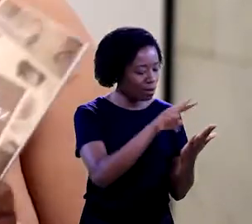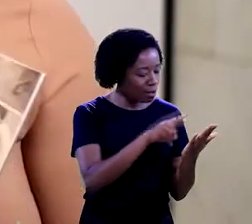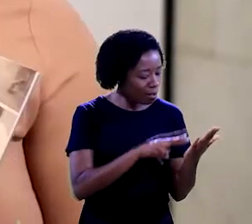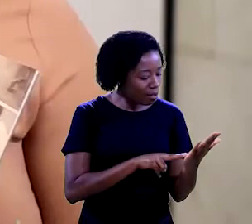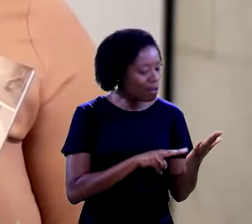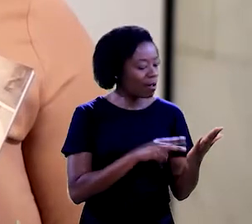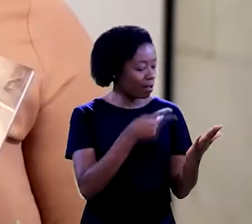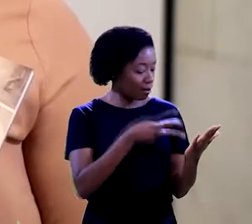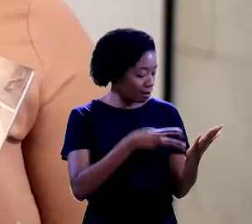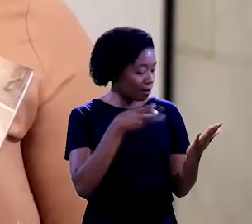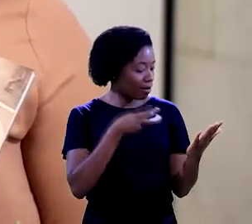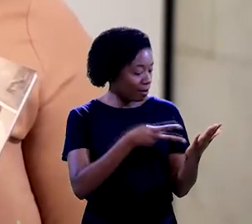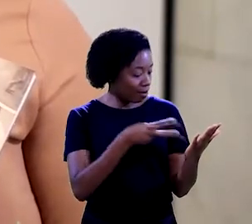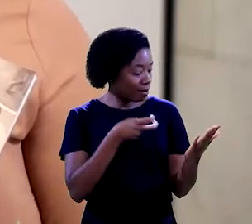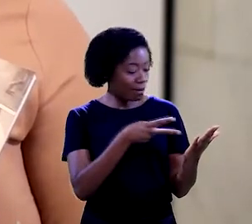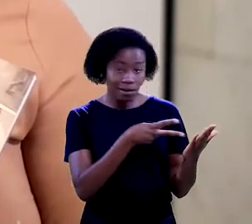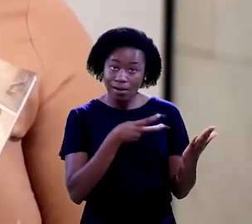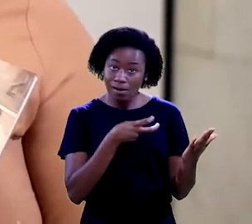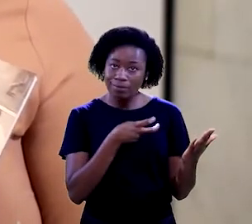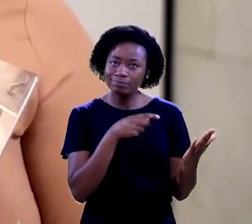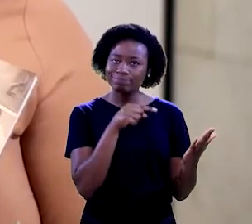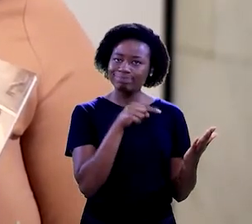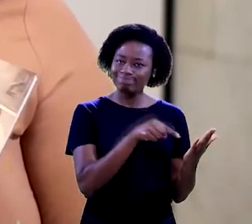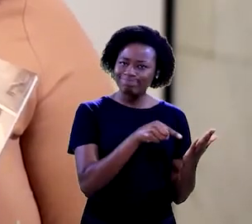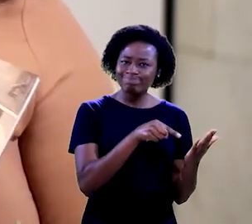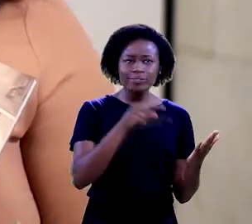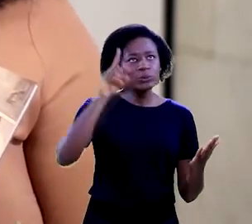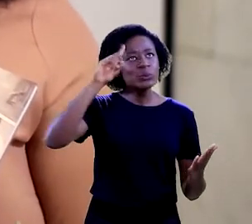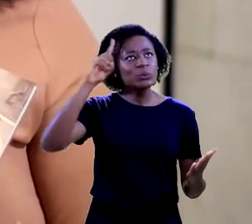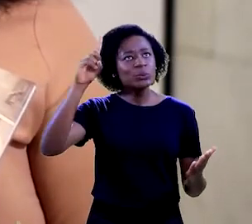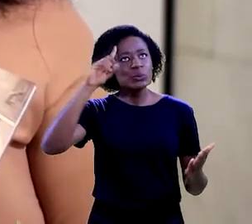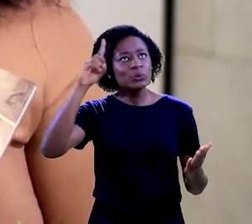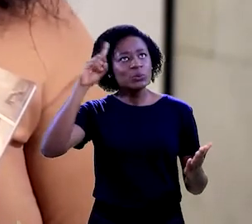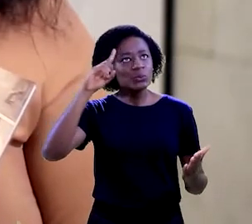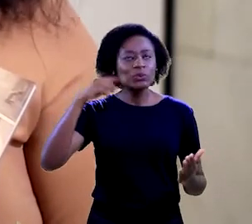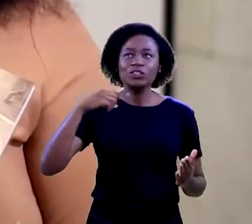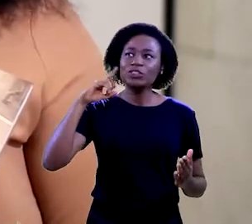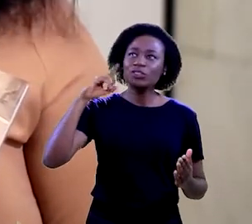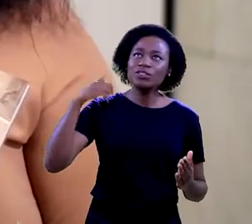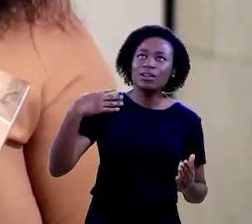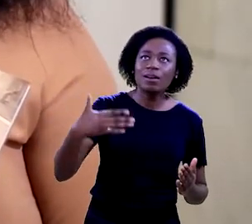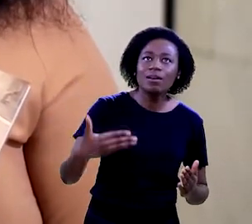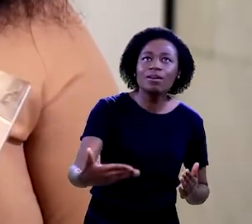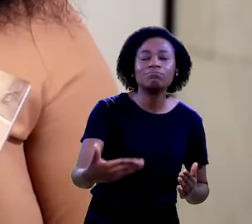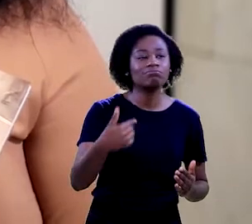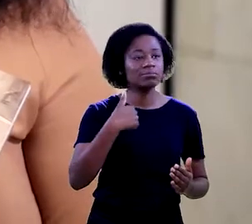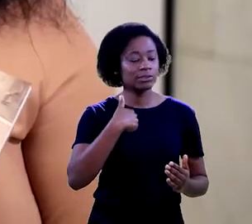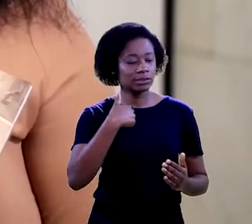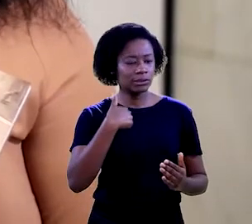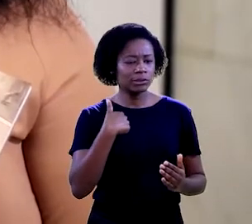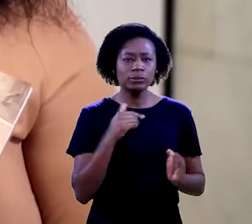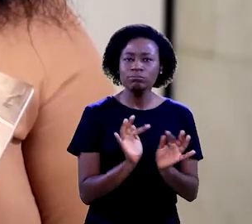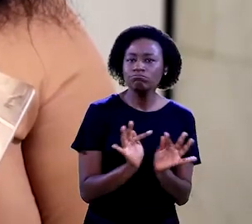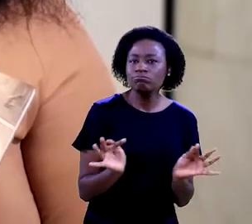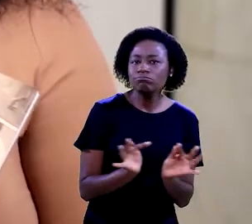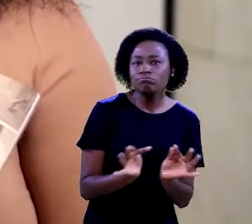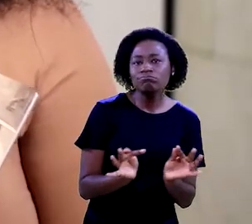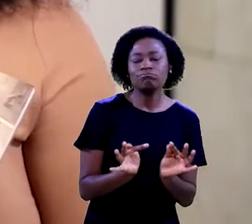lê-lo comecem a captar. O como no cotidiano, nas pequenas coisas, nós